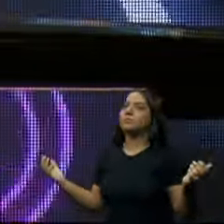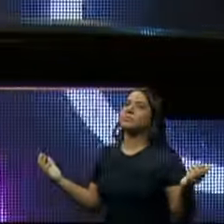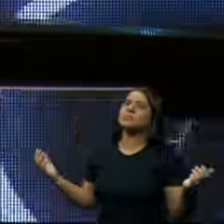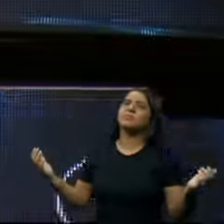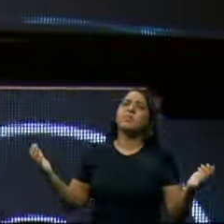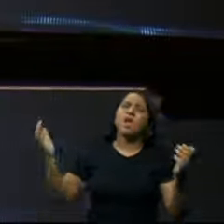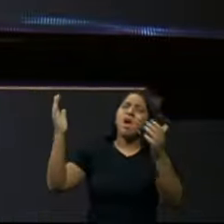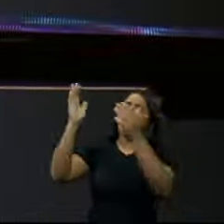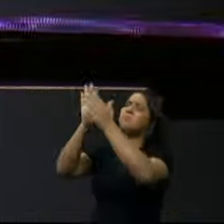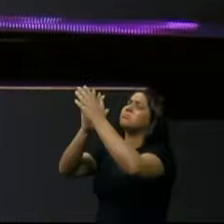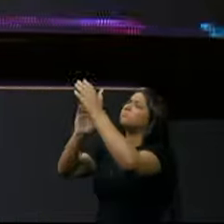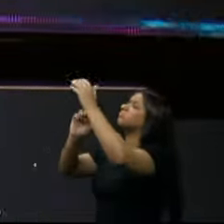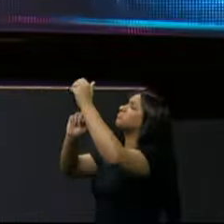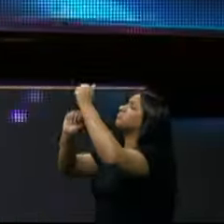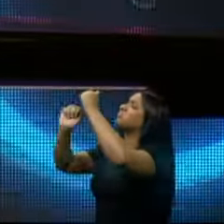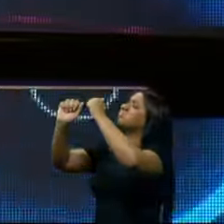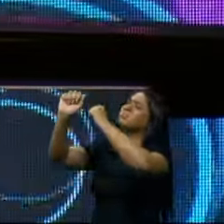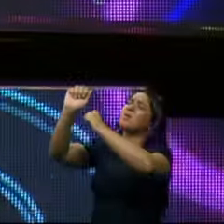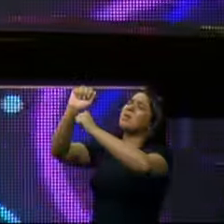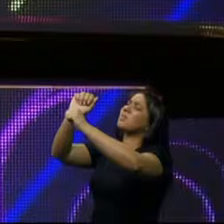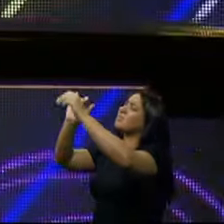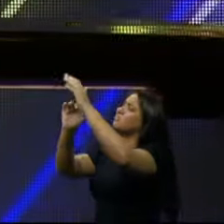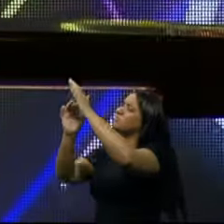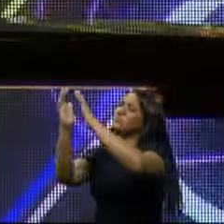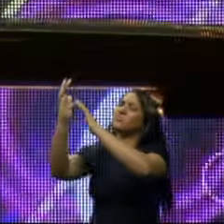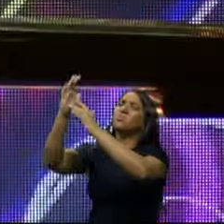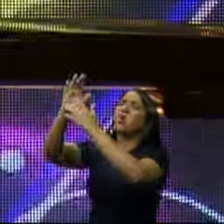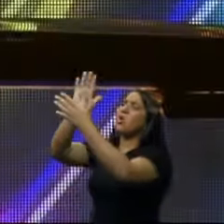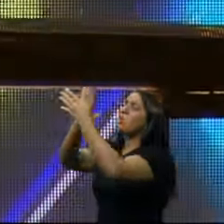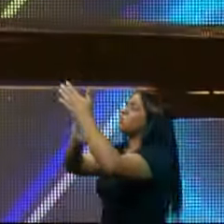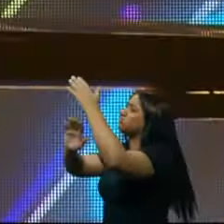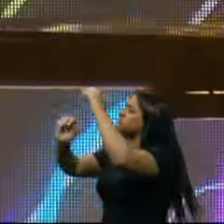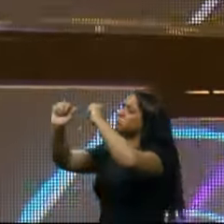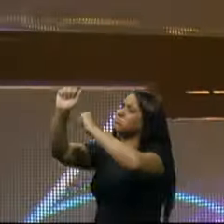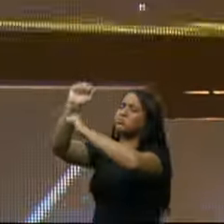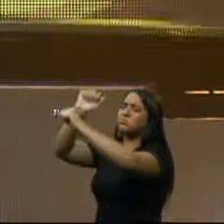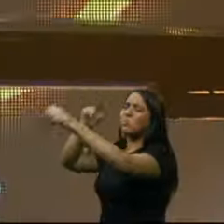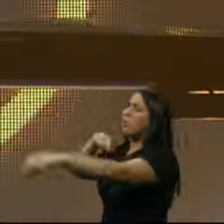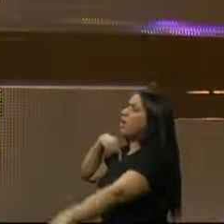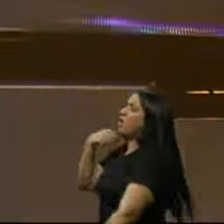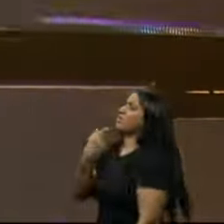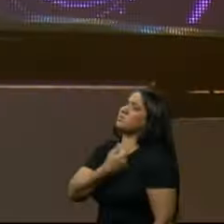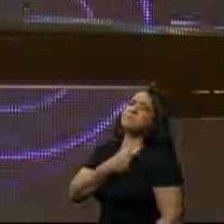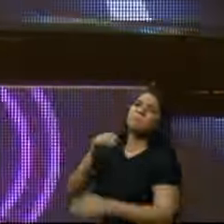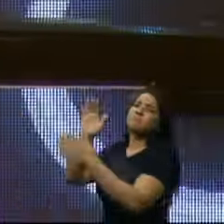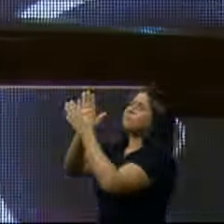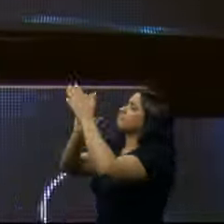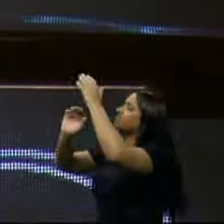te adoramos em espírito e adoramos em espírito e